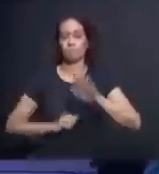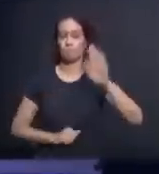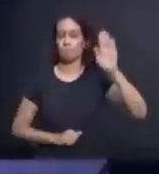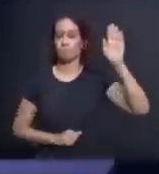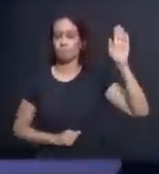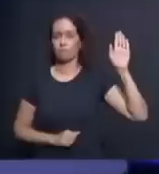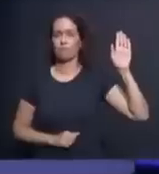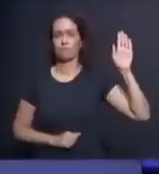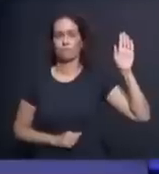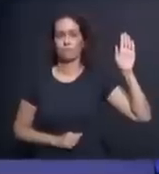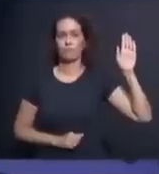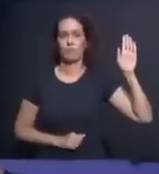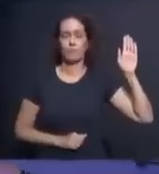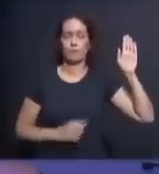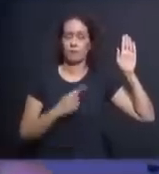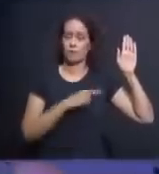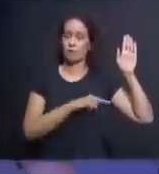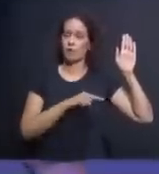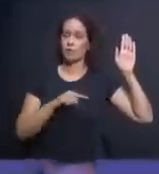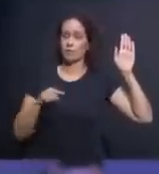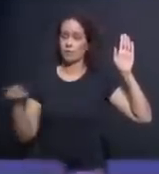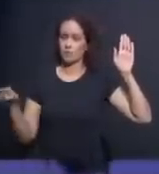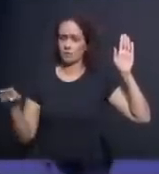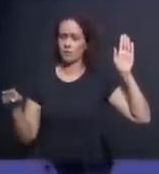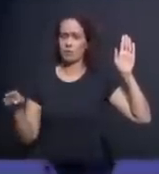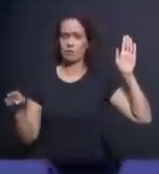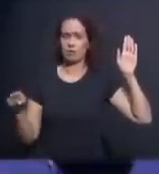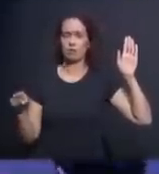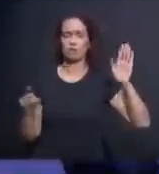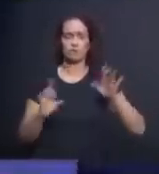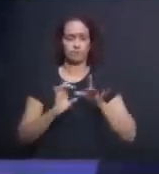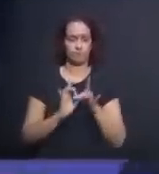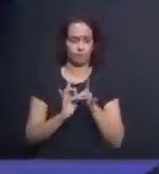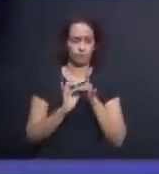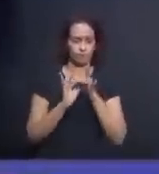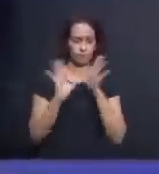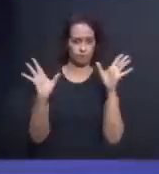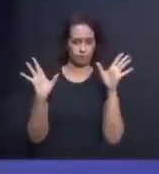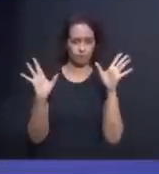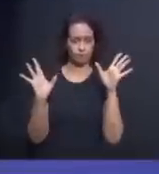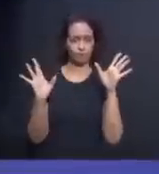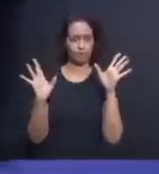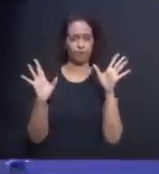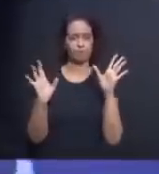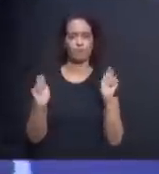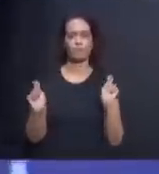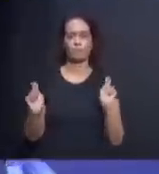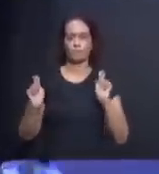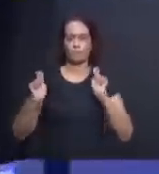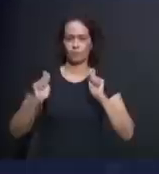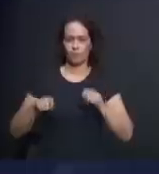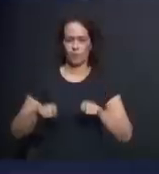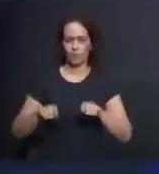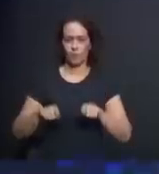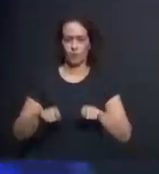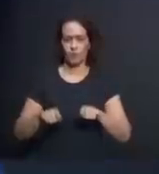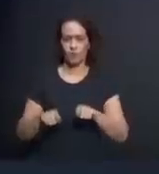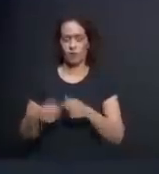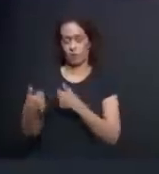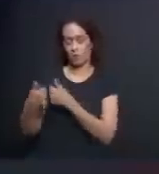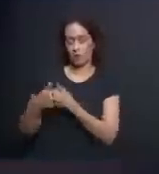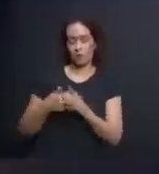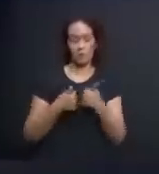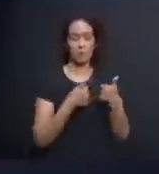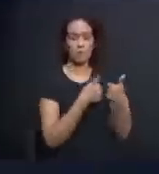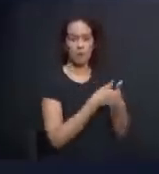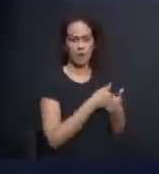erguida, eu vou te dar uma autorização que poucas vezes só o juiz Sérgio Moro pode dar, mas eu estou te dando. Pode pisar no pé e na cabeça de quem estiver do seu lado aí,